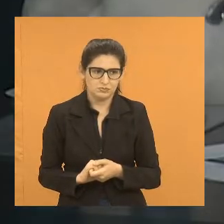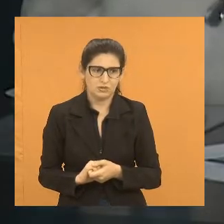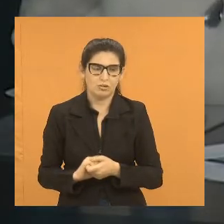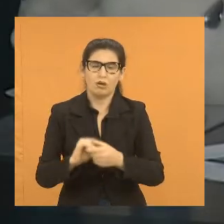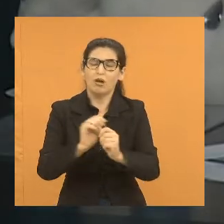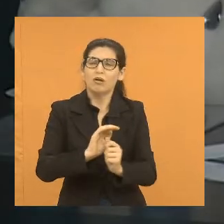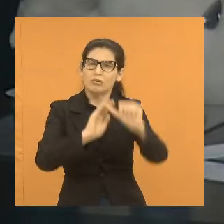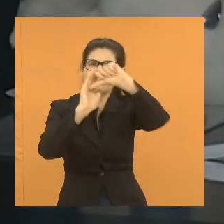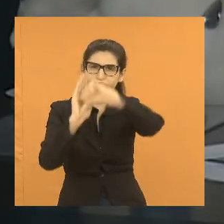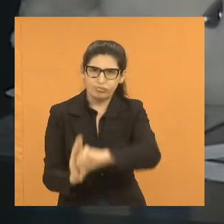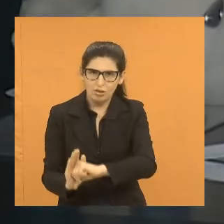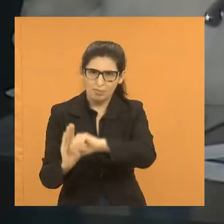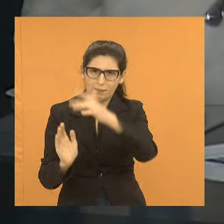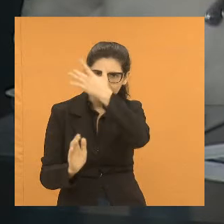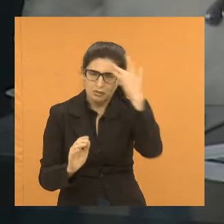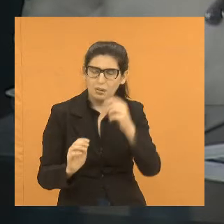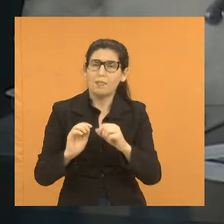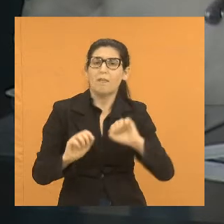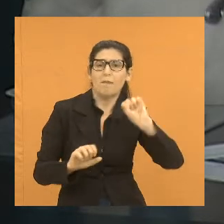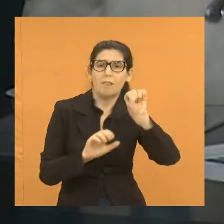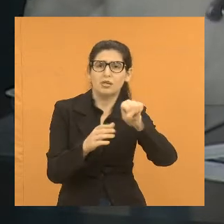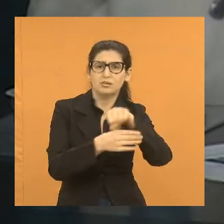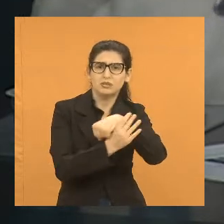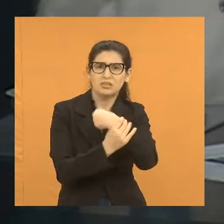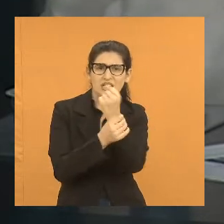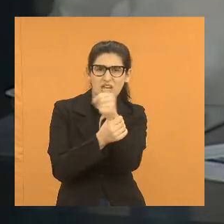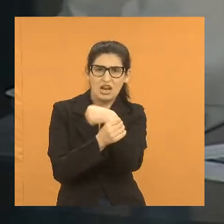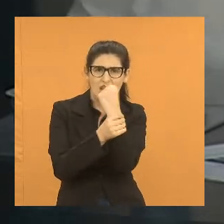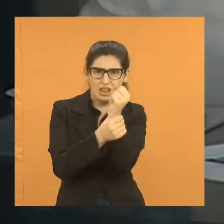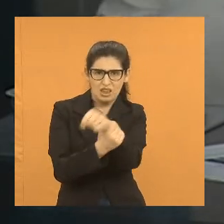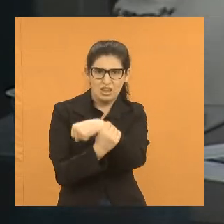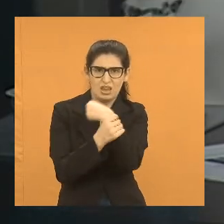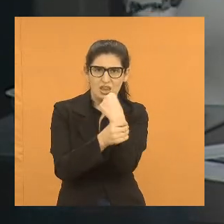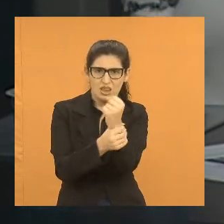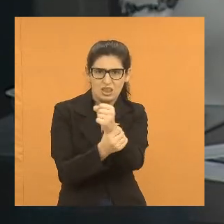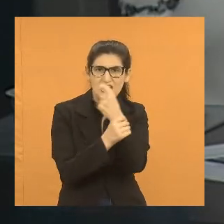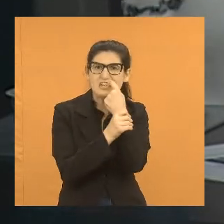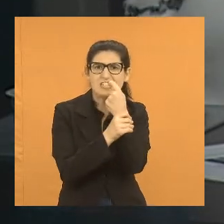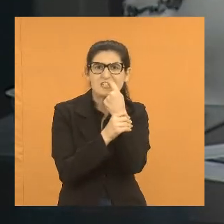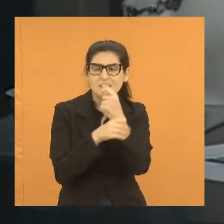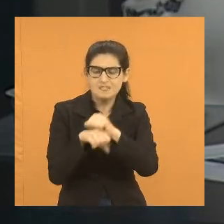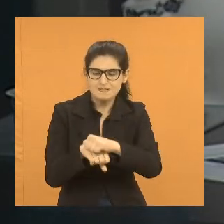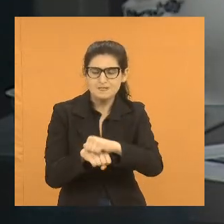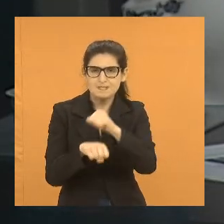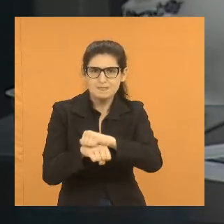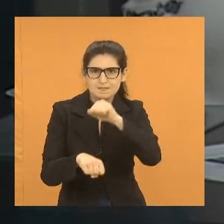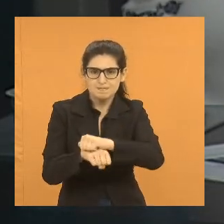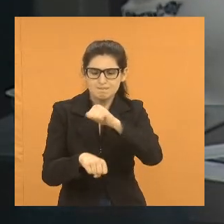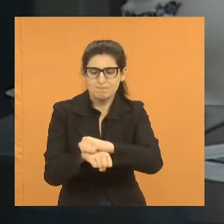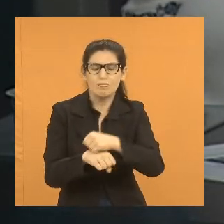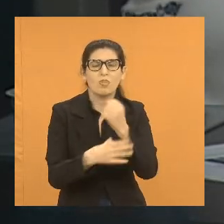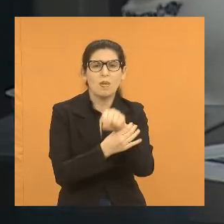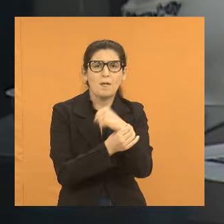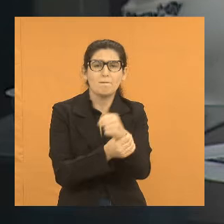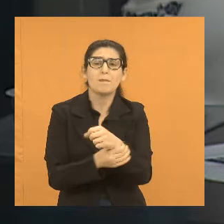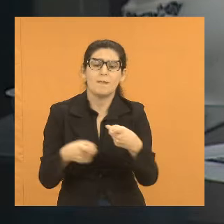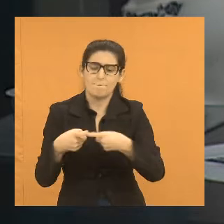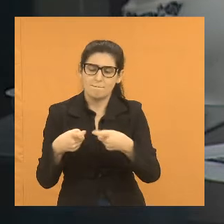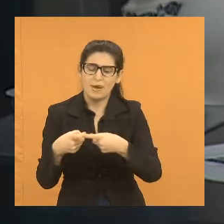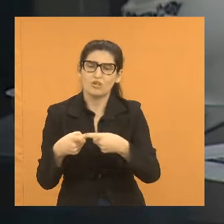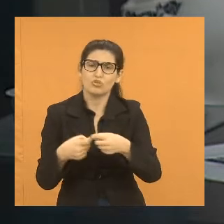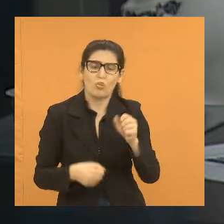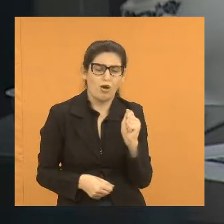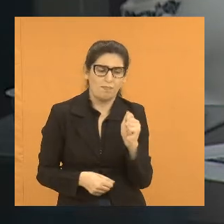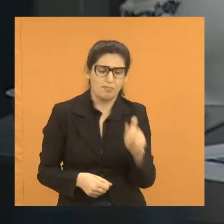é na ortopedia, é que nós tivemos médico aposentado dentro desse